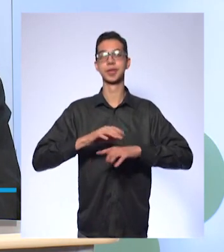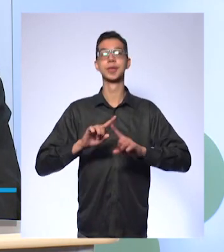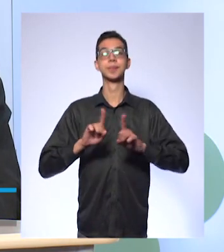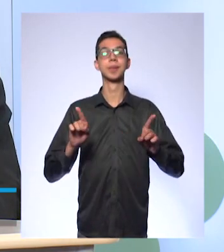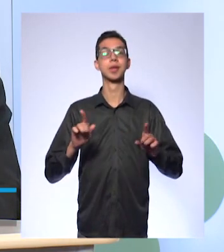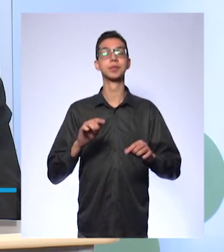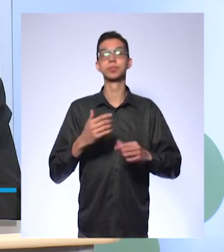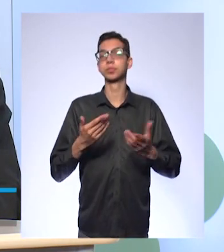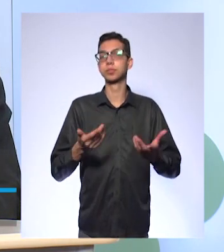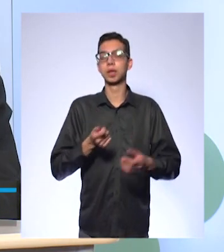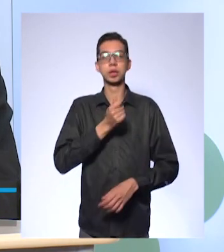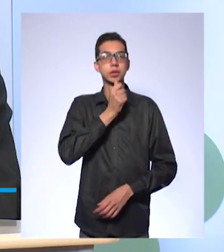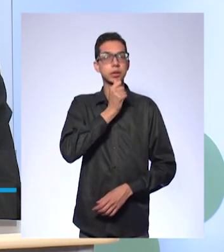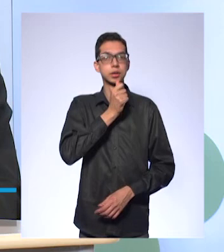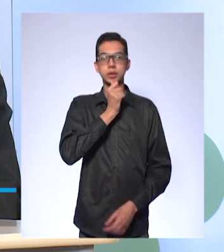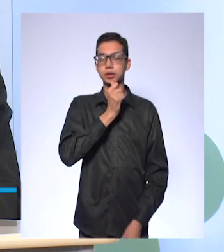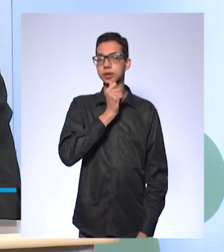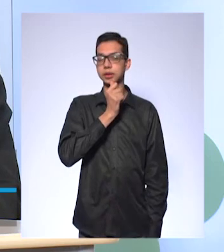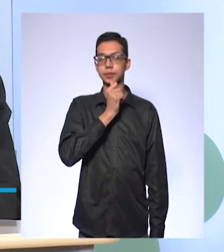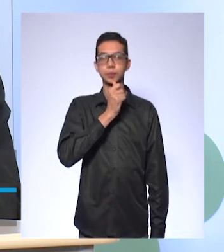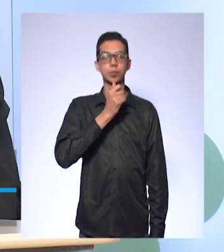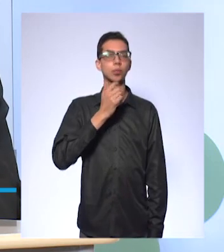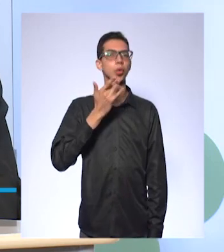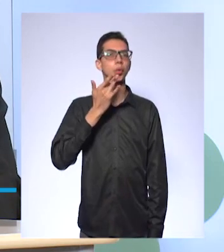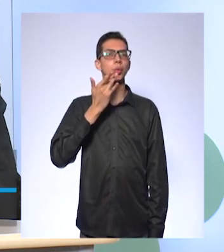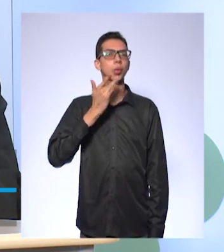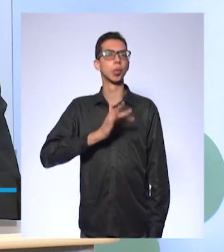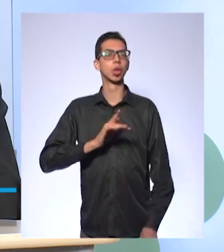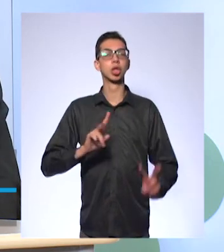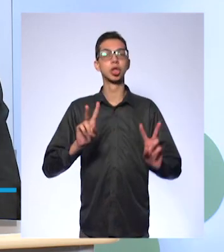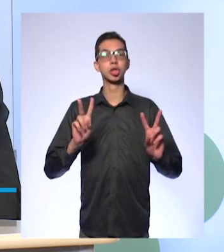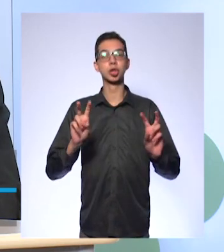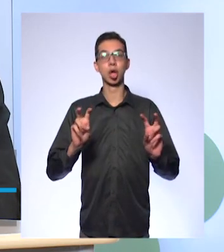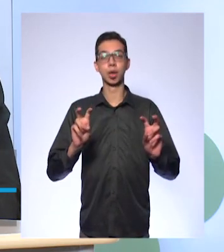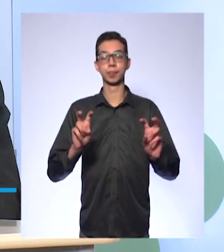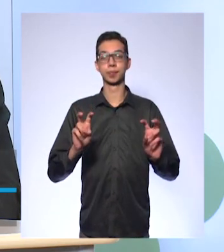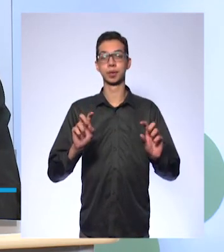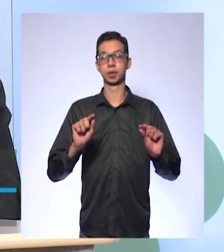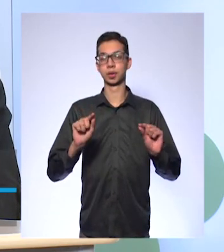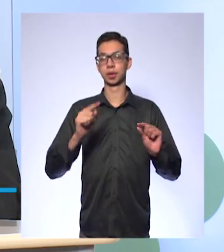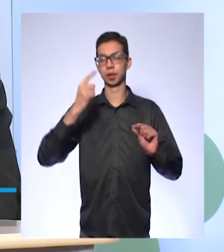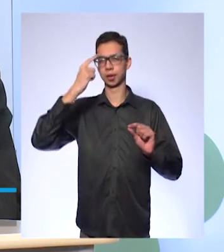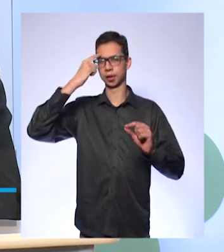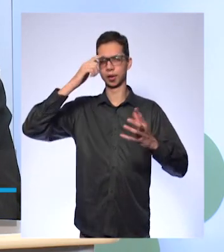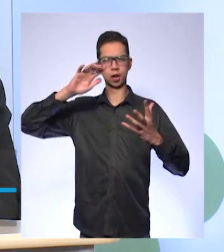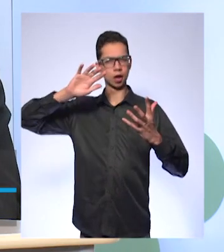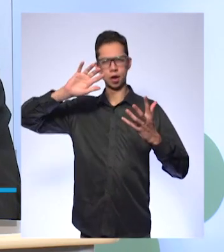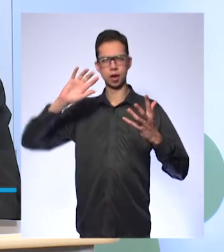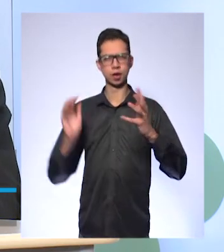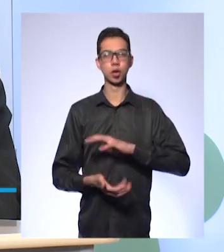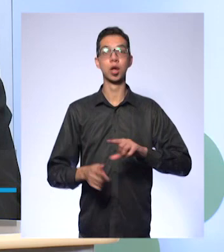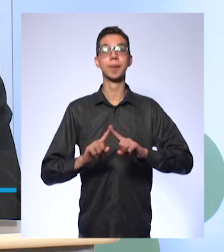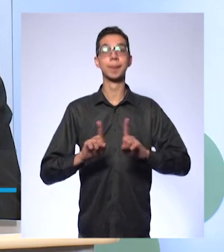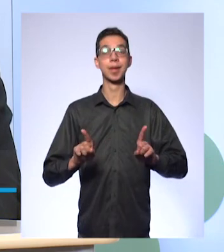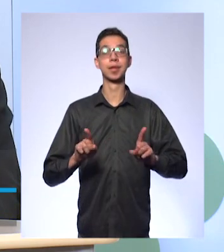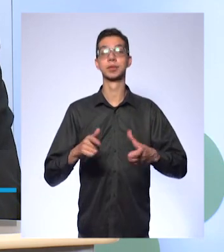chegar ainda na questão da revolta, né? Mas uma boa parte dos estudantes aqui